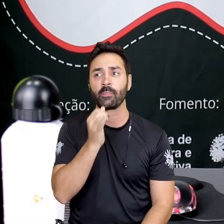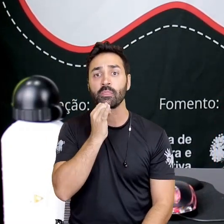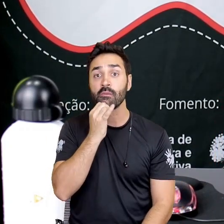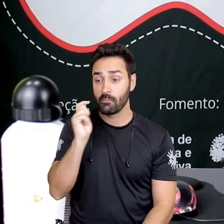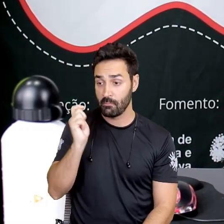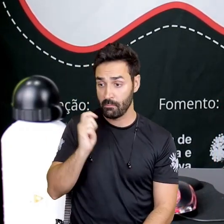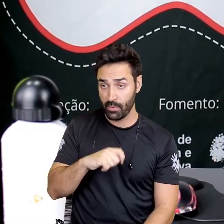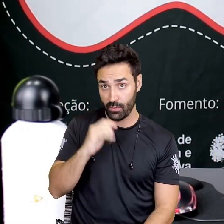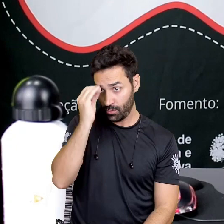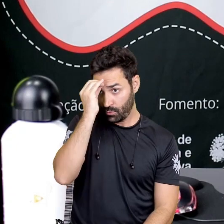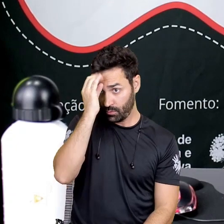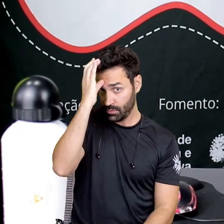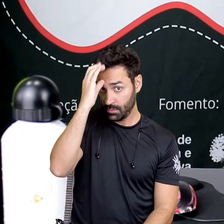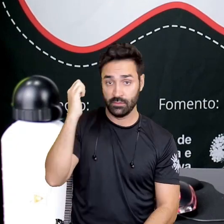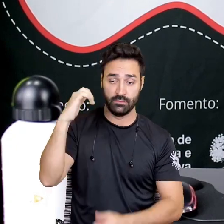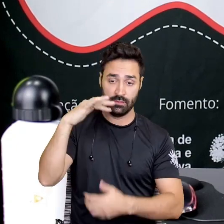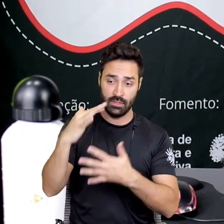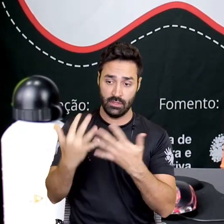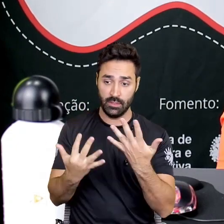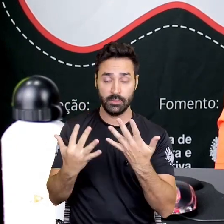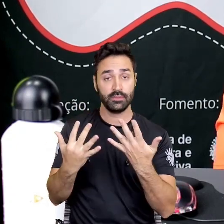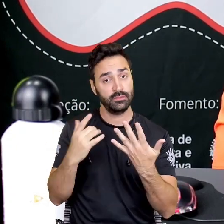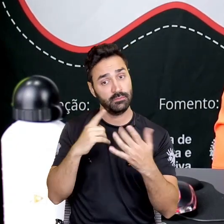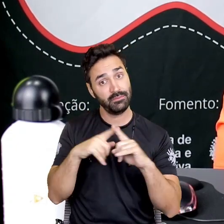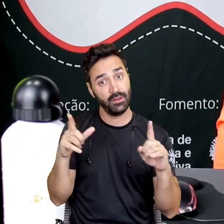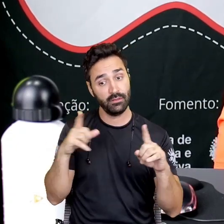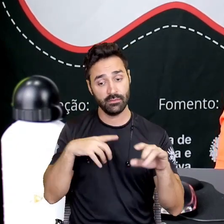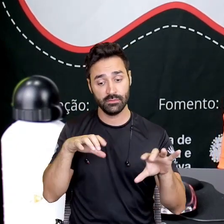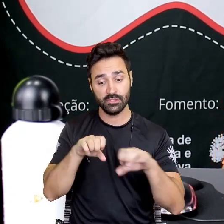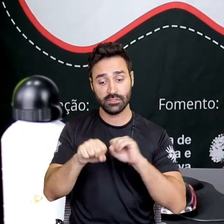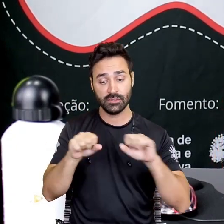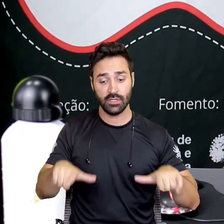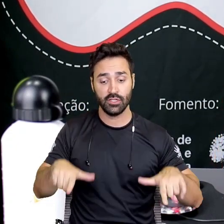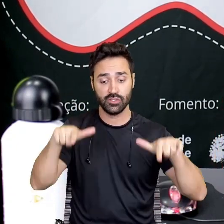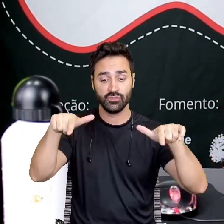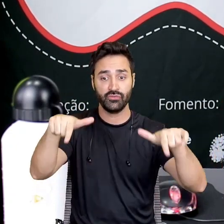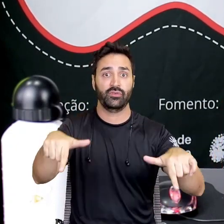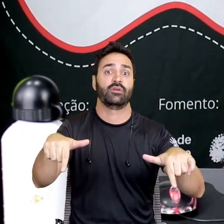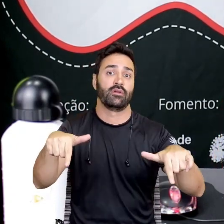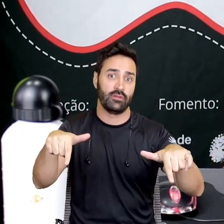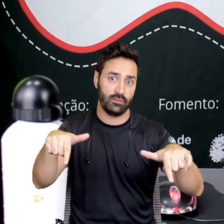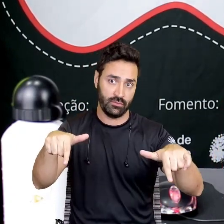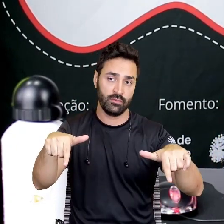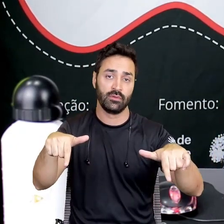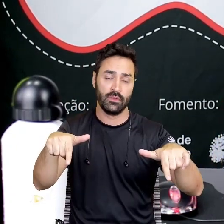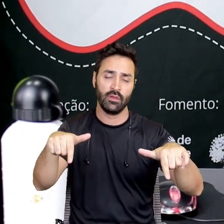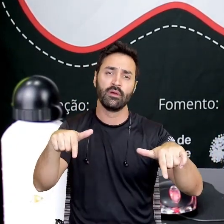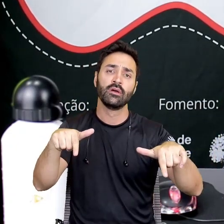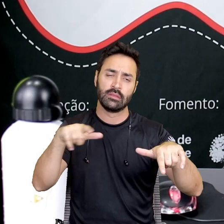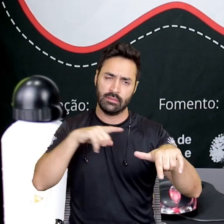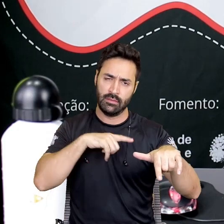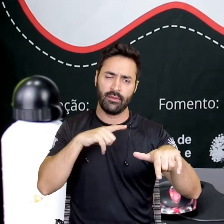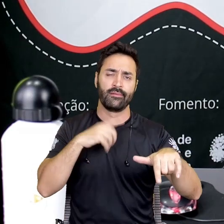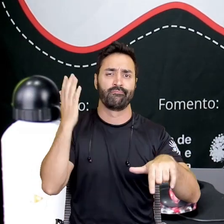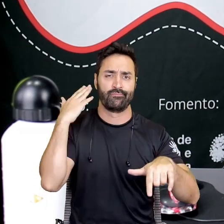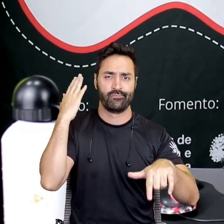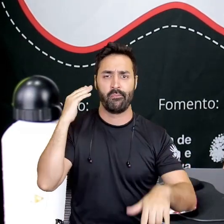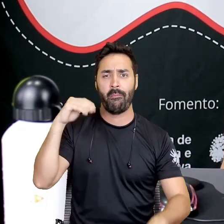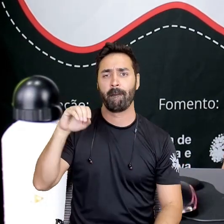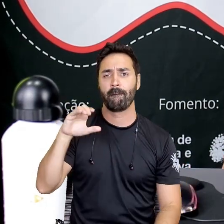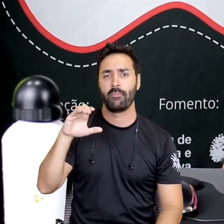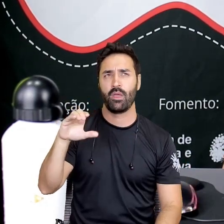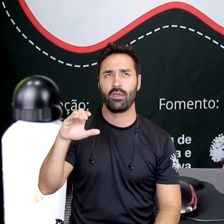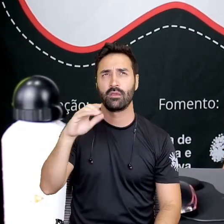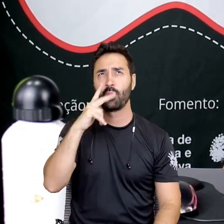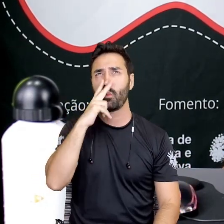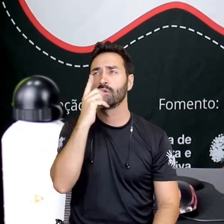em língua de sinais, mas ter um certificado que aconteceu, essa prova aconteceu, ela era oferecida pelo MEC. Se eu não me